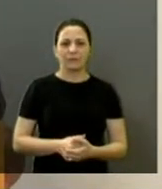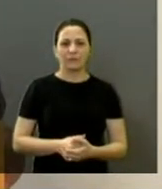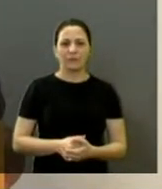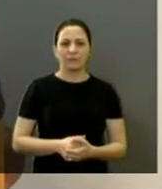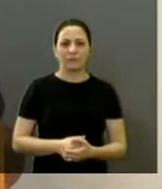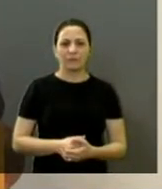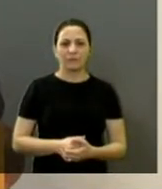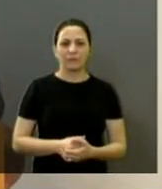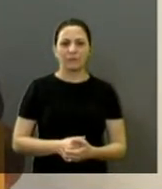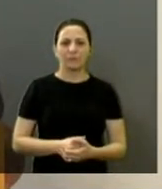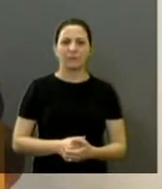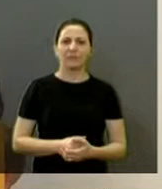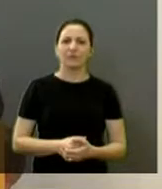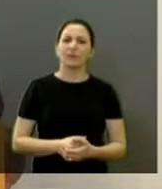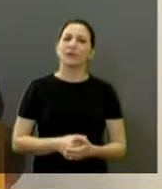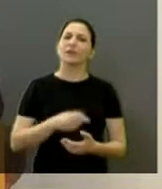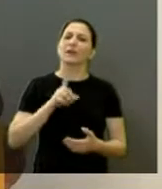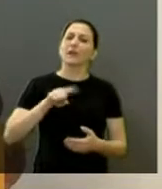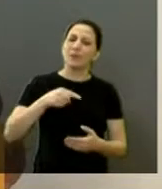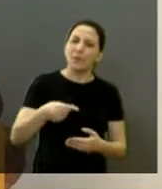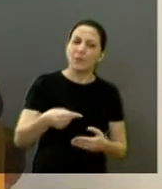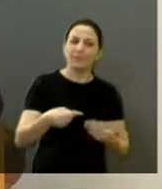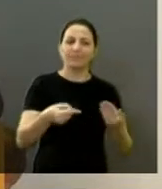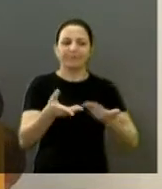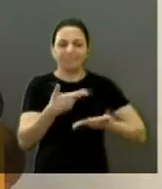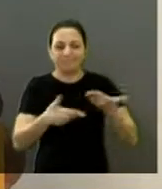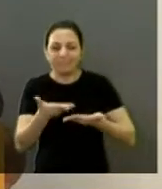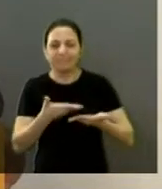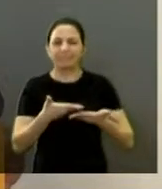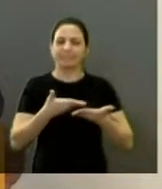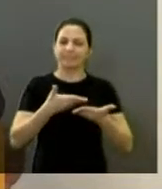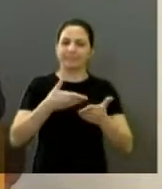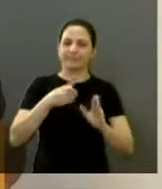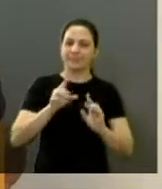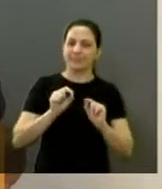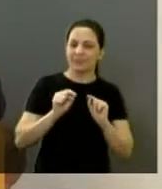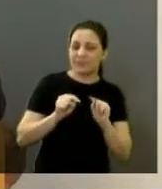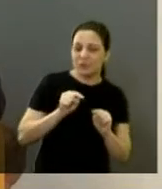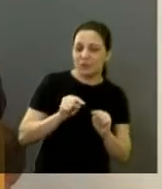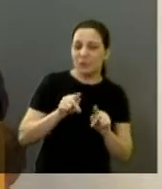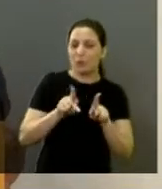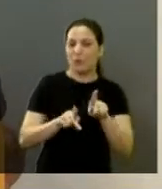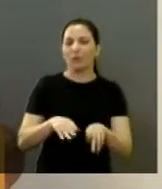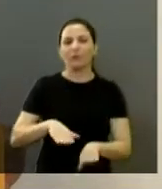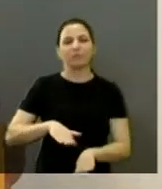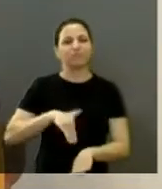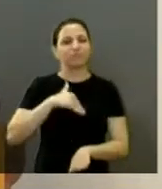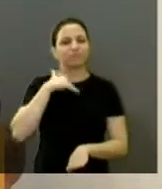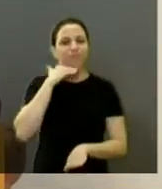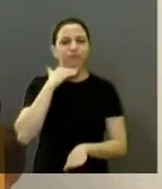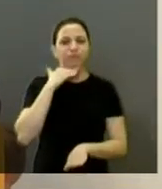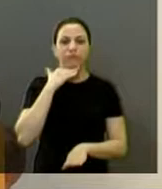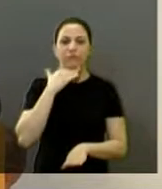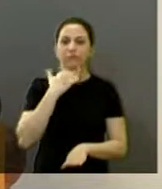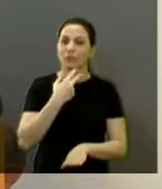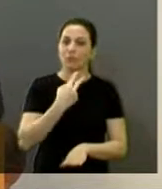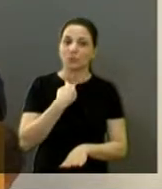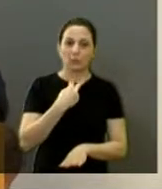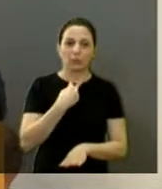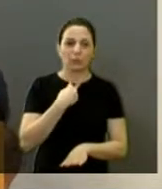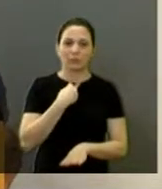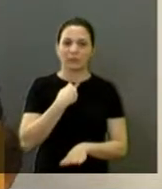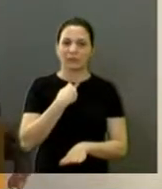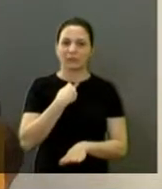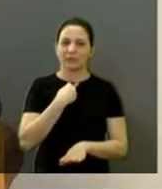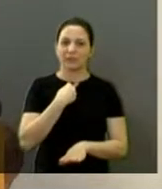e faz a negociar isso a população não aguenta mais a população está